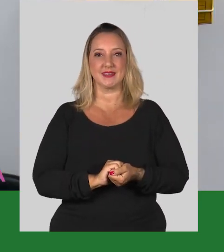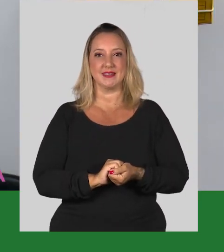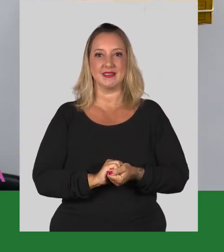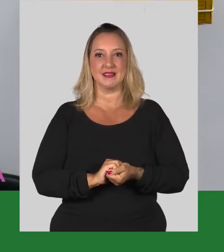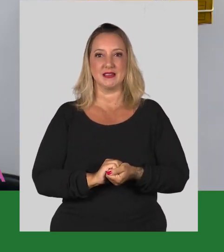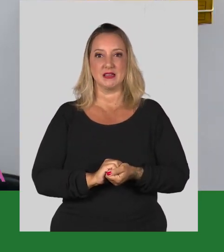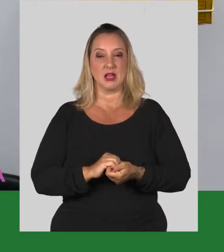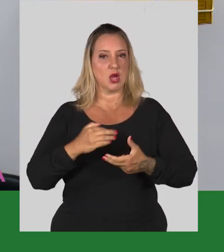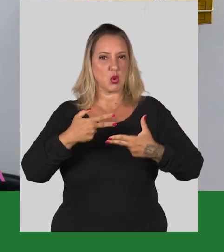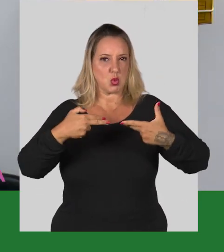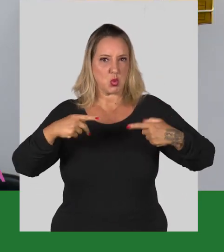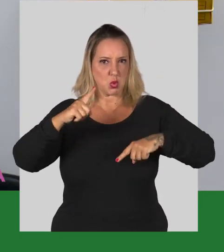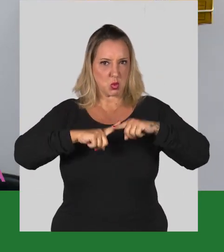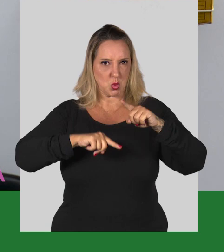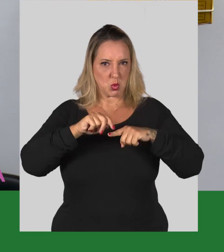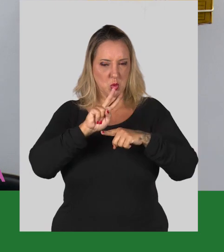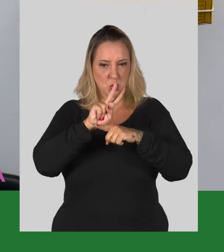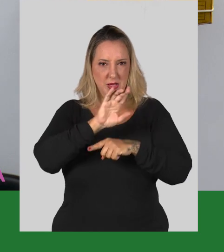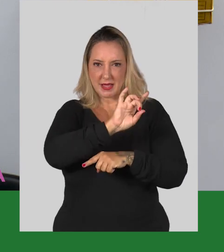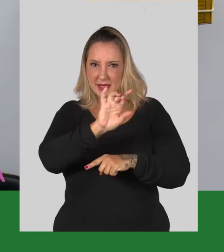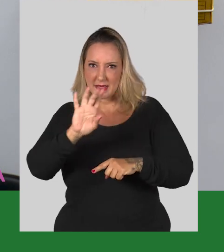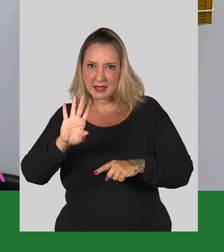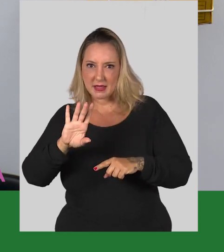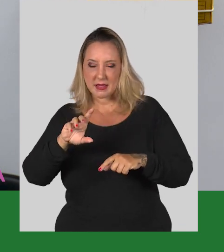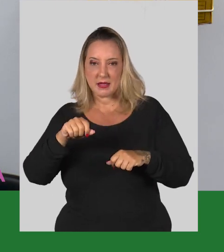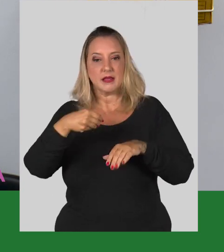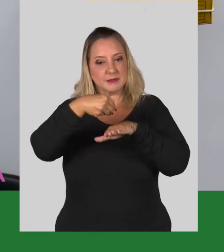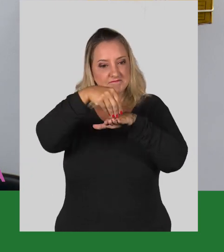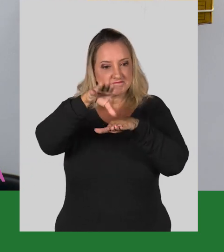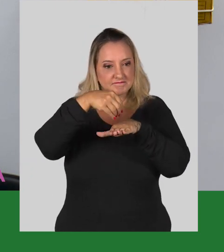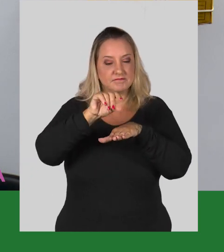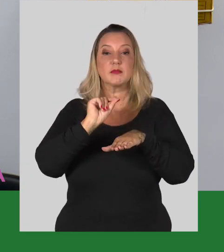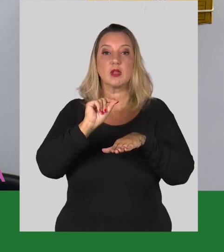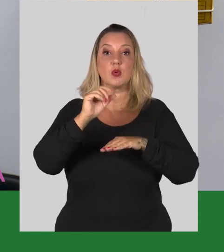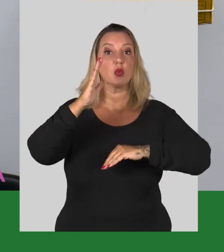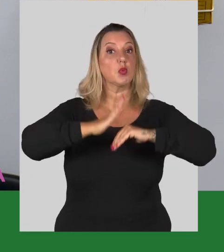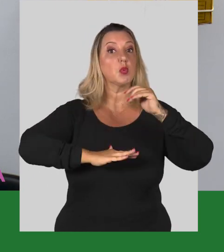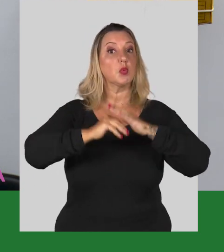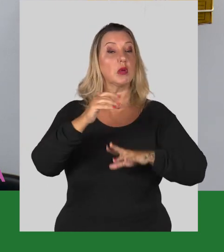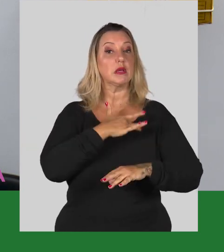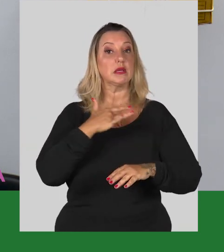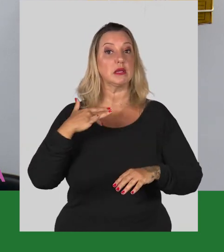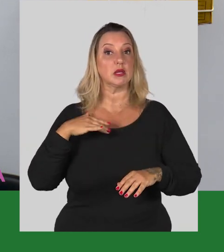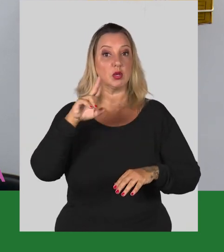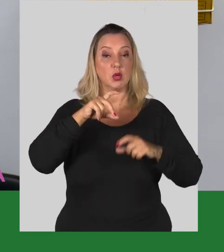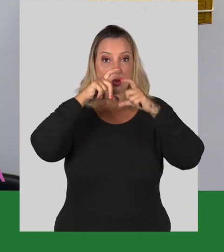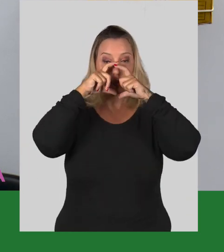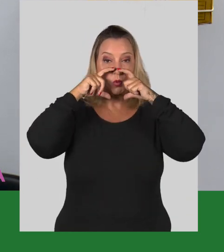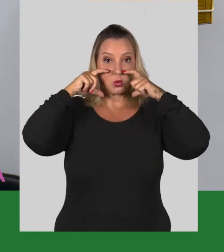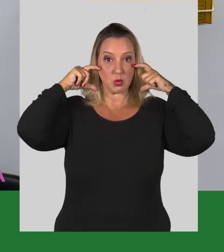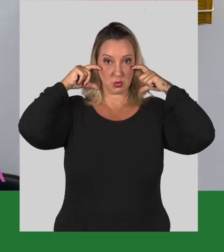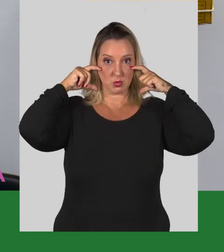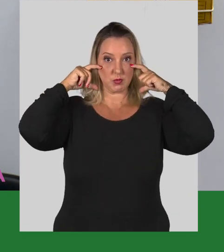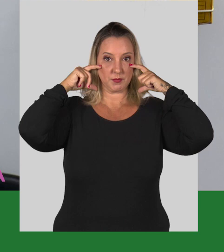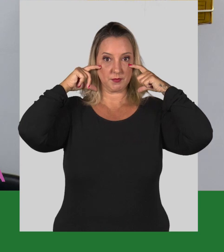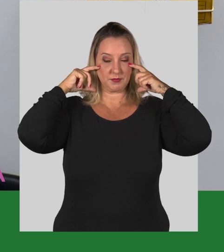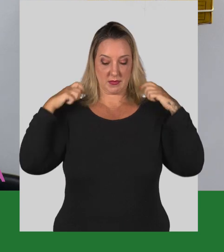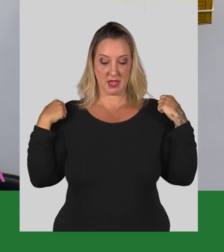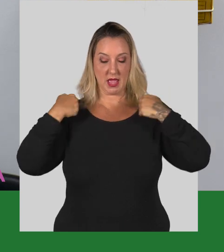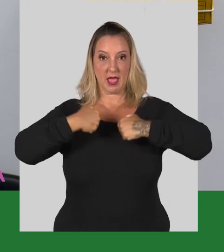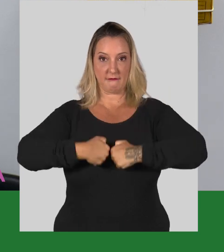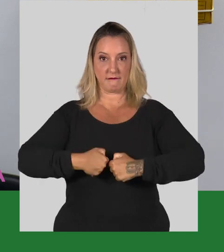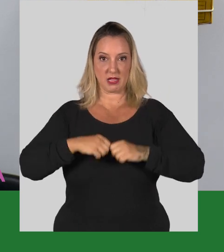Quanto aos equipamentos de proteção individual, é recomendado ao profissional estar utilizando máscara cirúrgica,